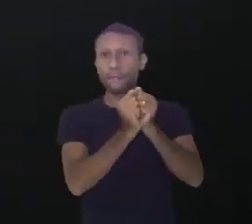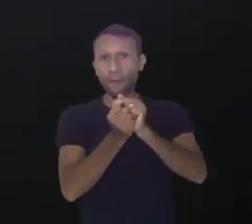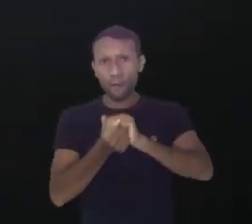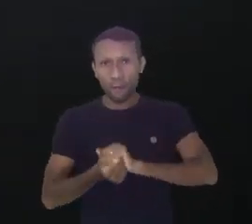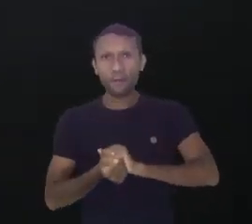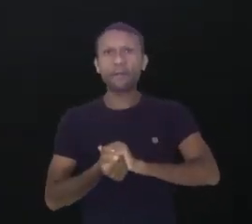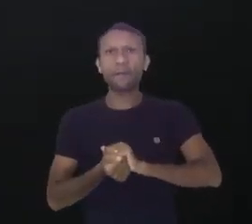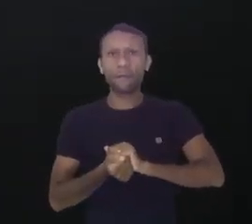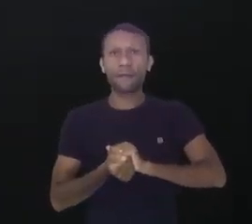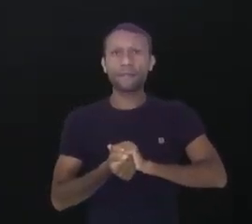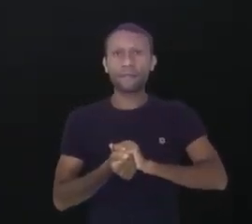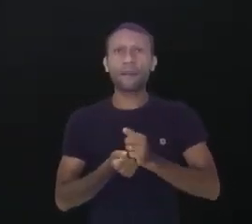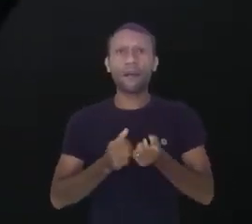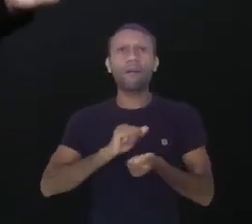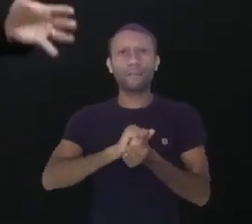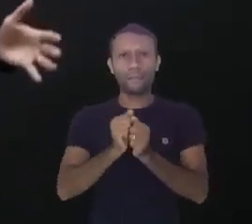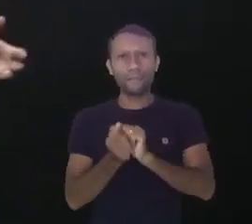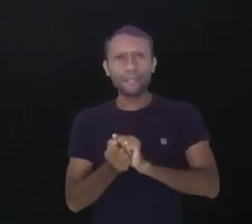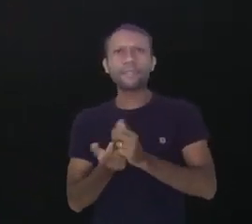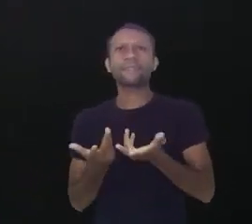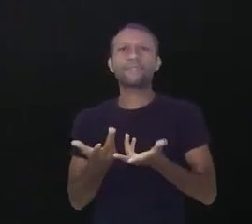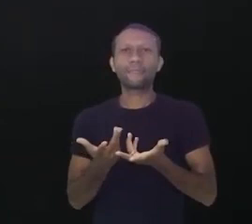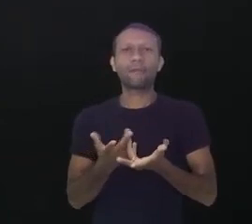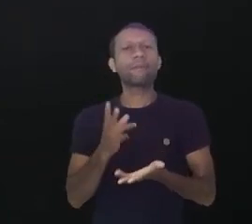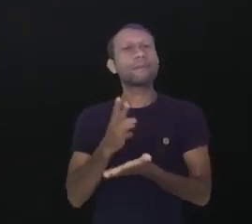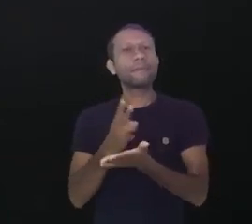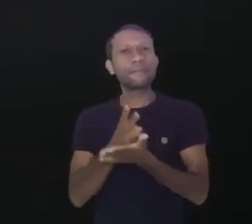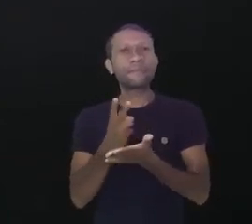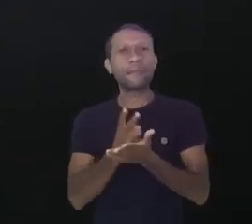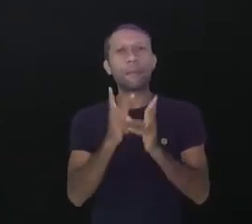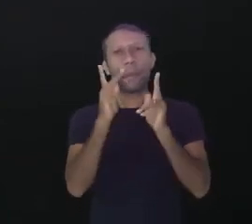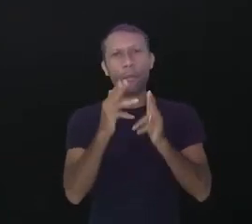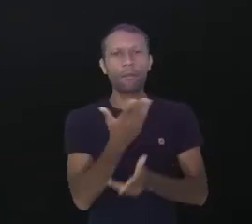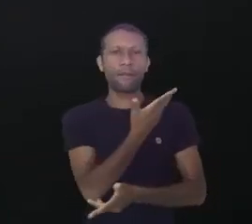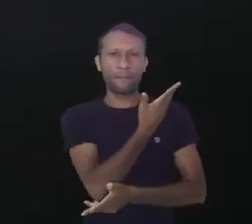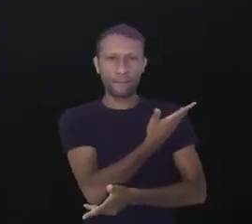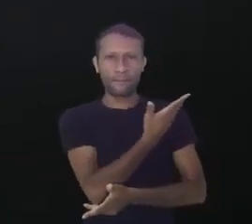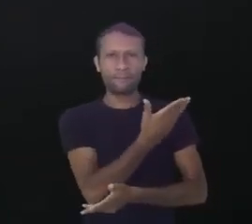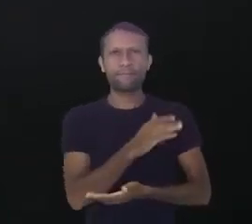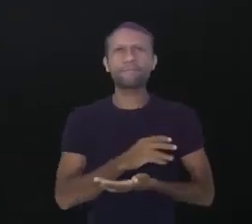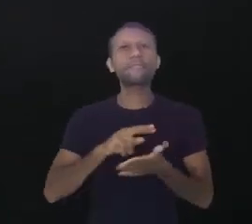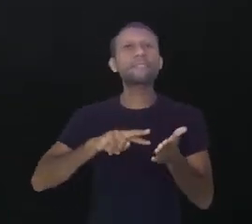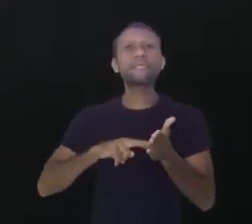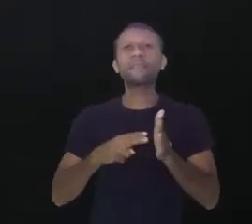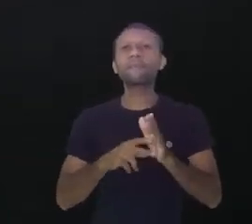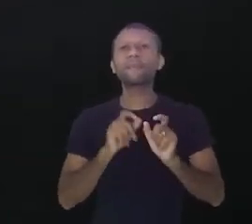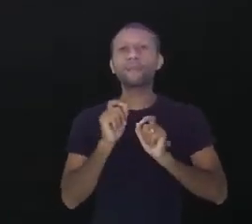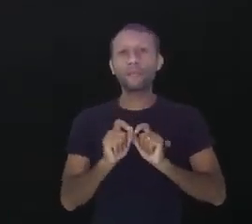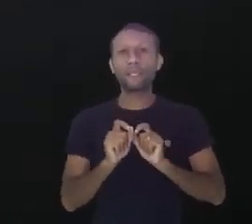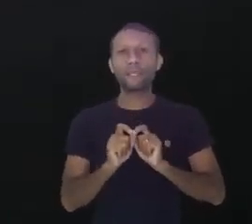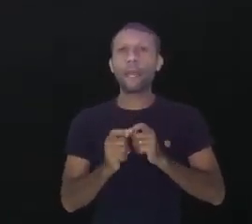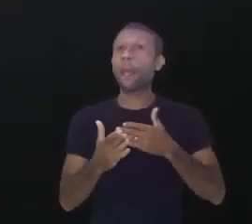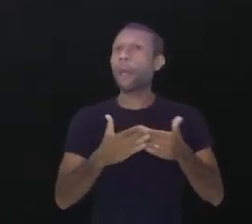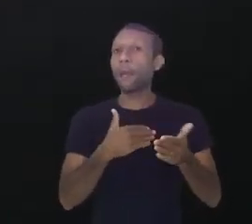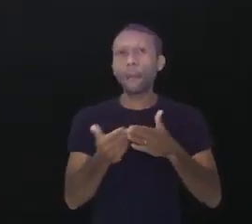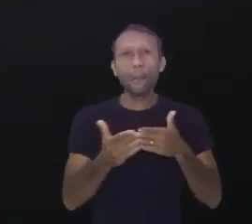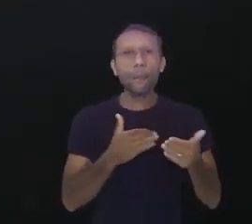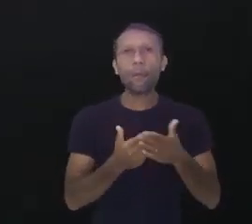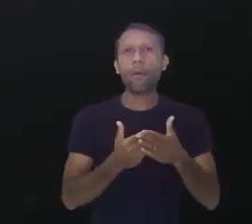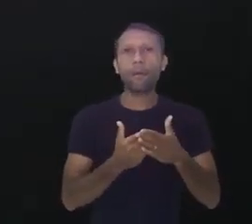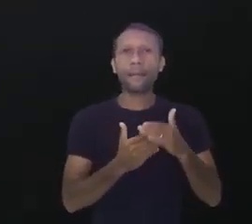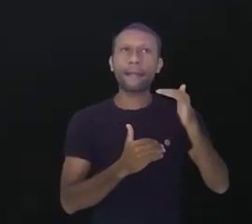de um número decimal para uma fração se dá sempre dessa maneira. Isso quer dizer que, em qualquer